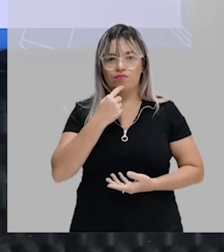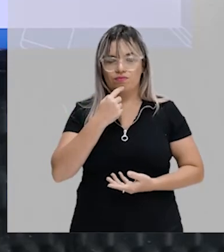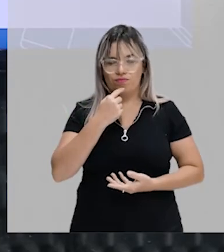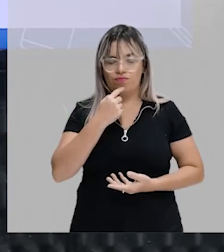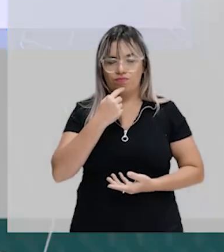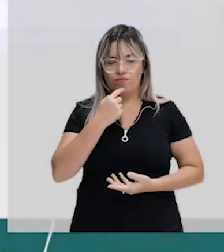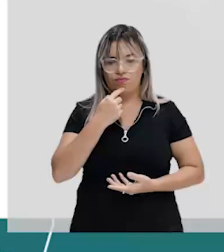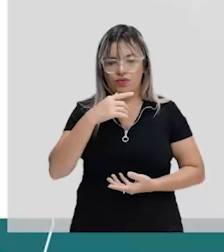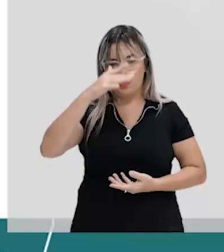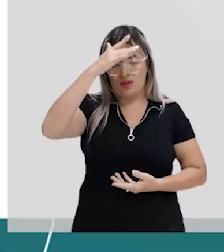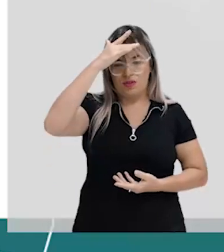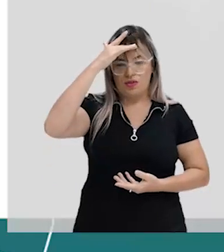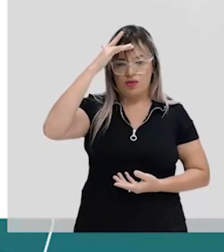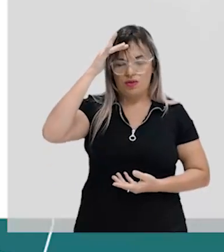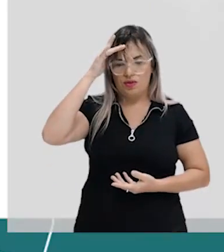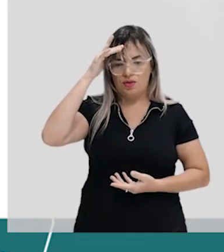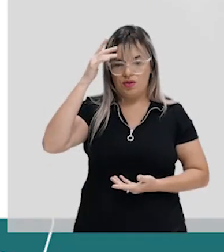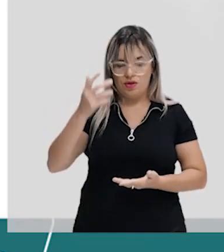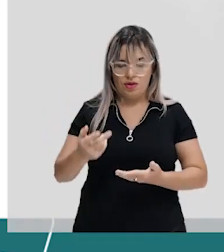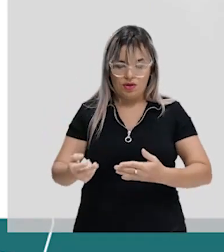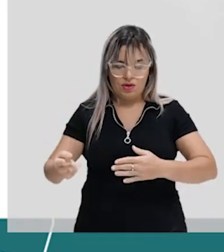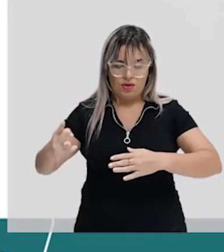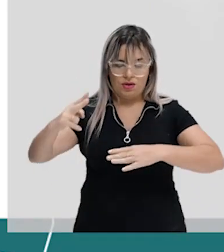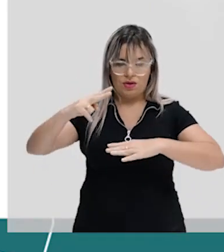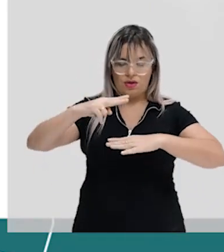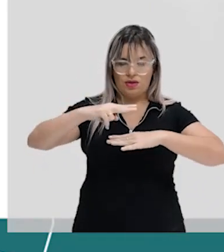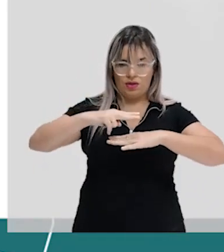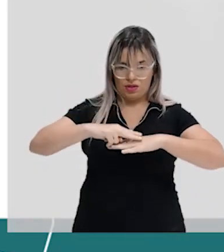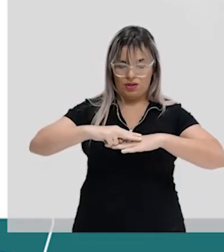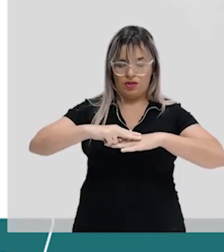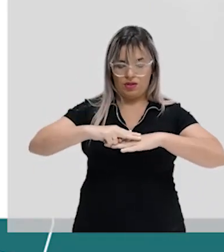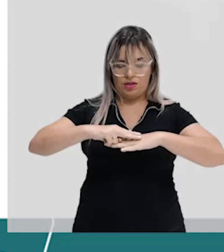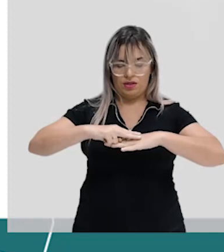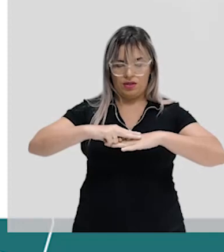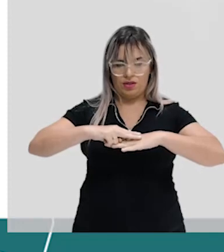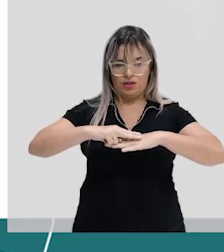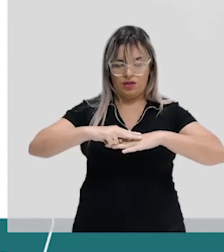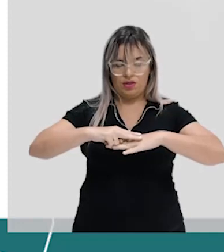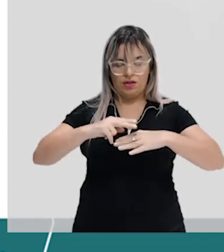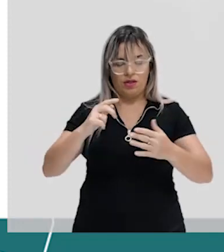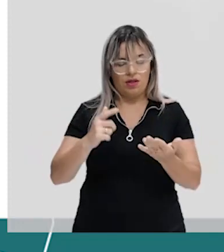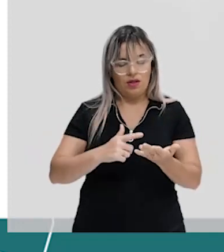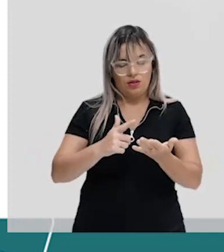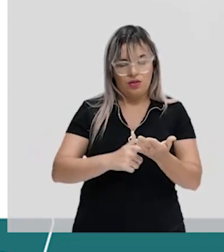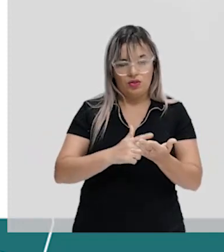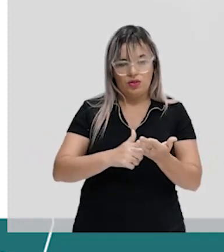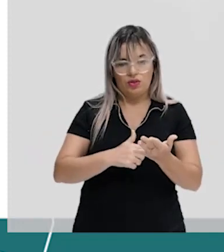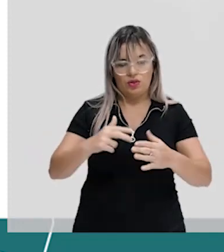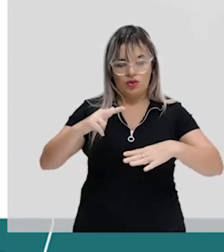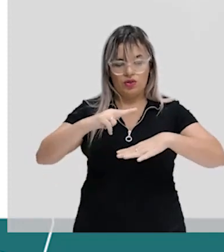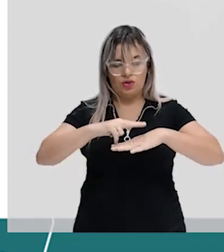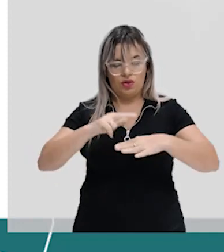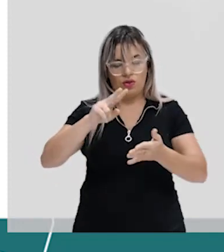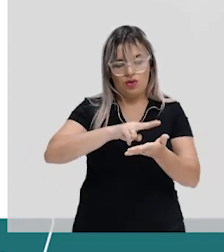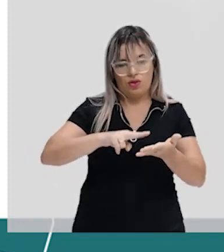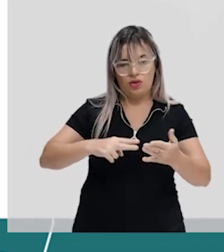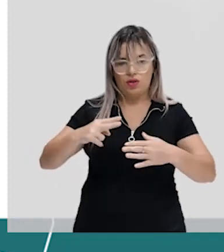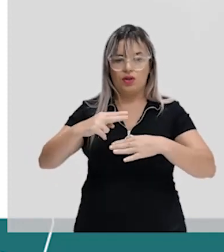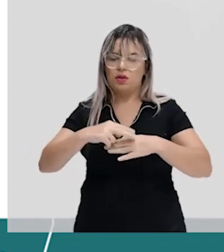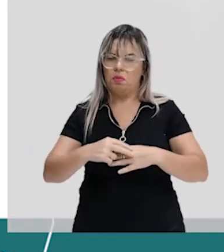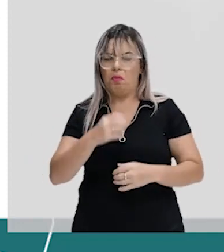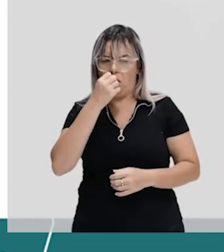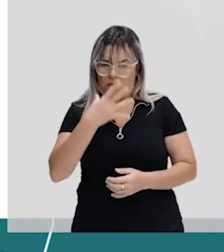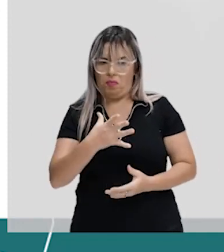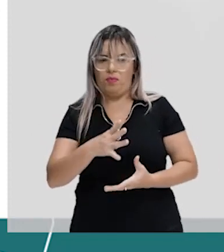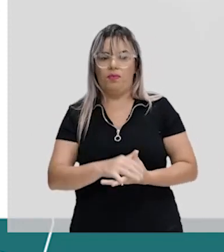aí na grama lendo um livro. Vocês gostam de ler livros? É bom ler. É muito bom. Vestibular vem aí, hein?